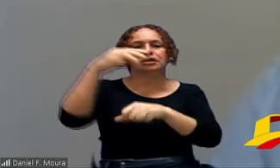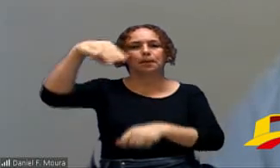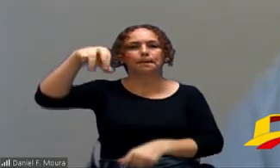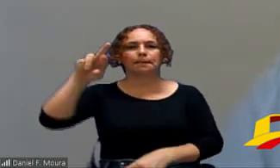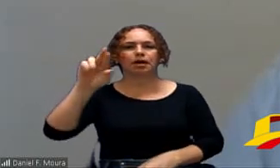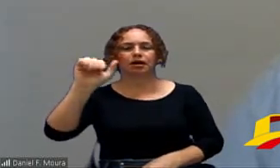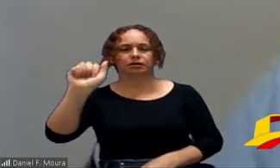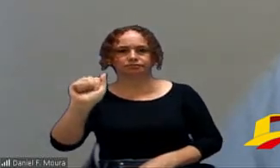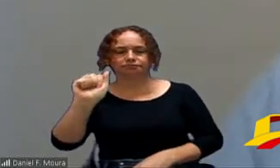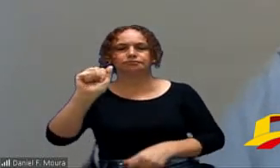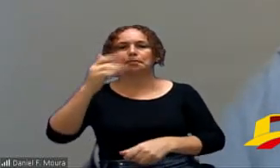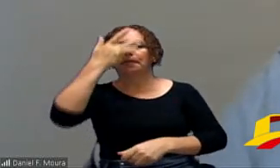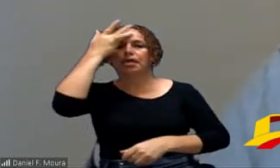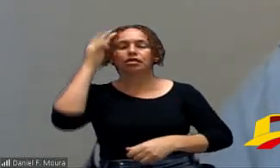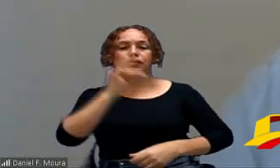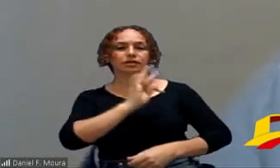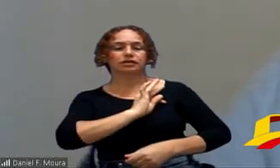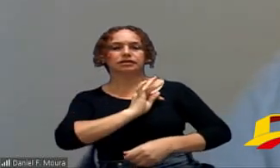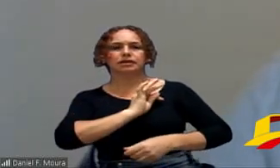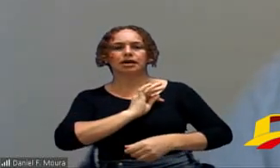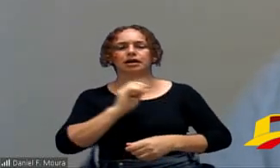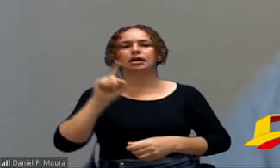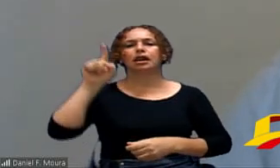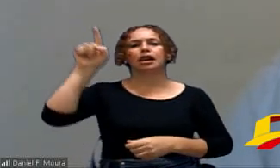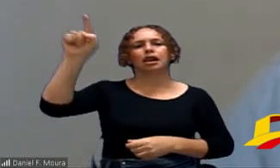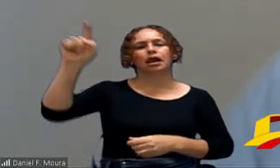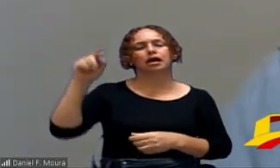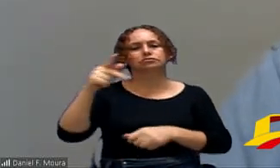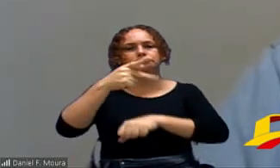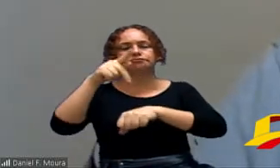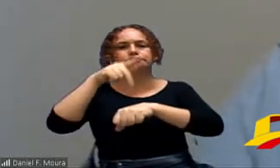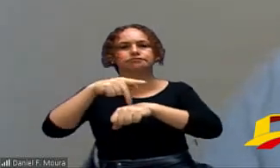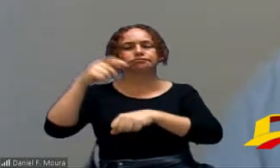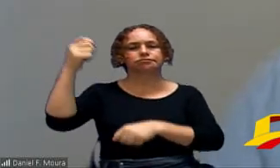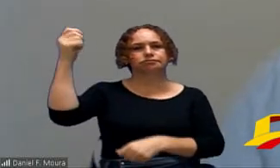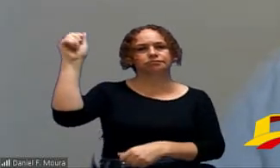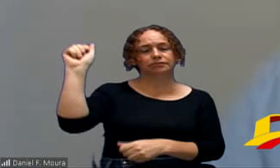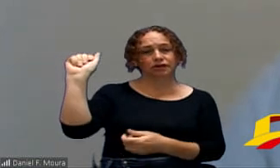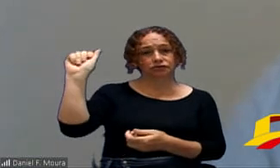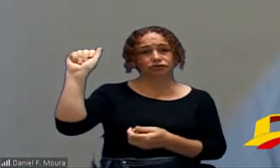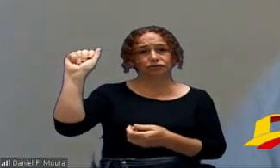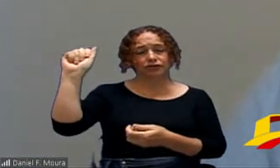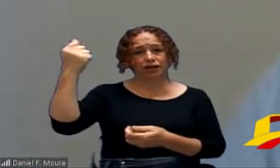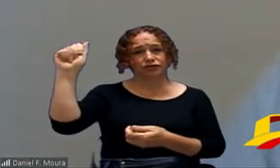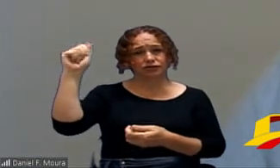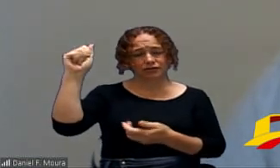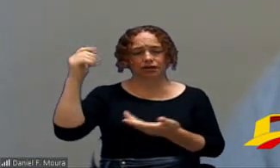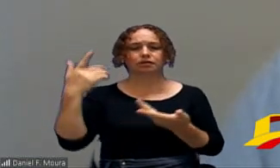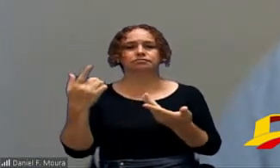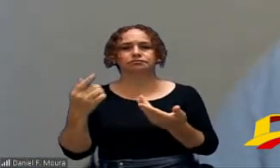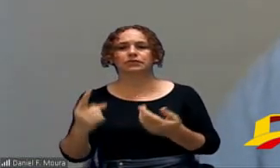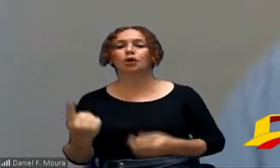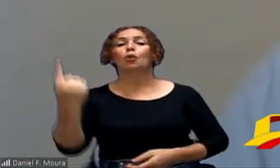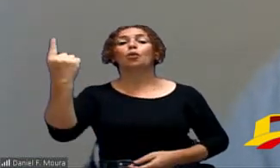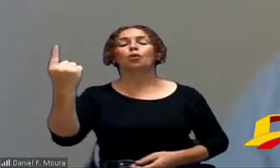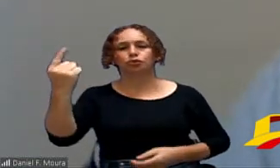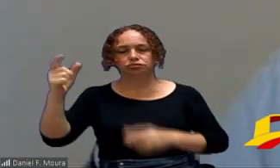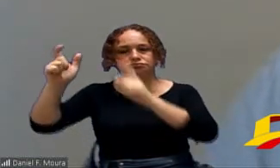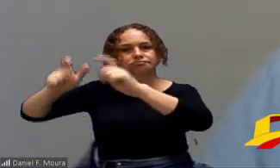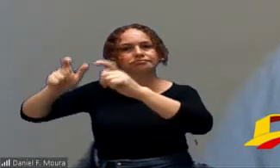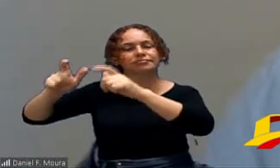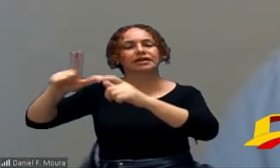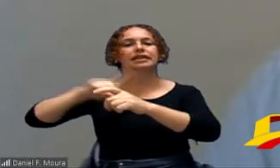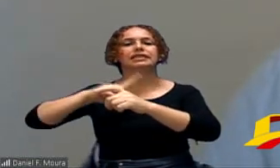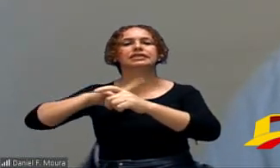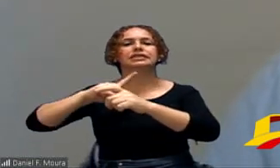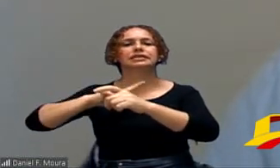do zoológico da Argentina encaminhou a Mara para a gente, identificando o santuário como o único lugar no Brasil que tem, na América do Sul, que tem